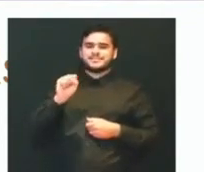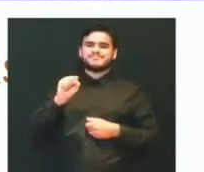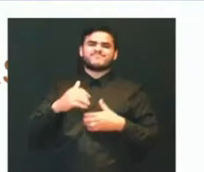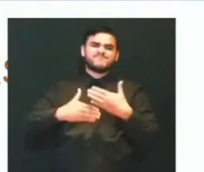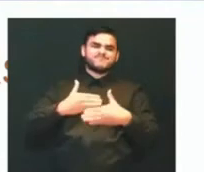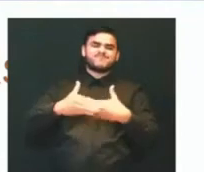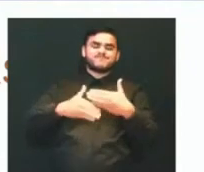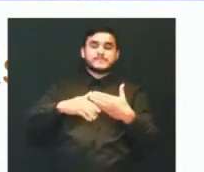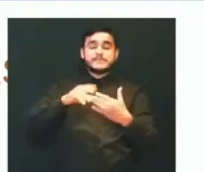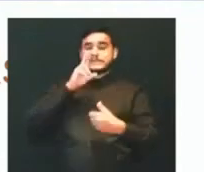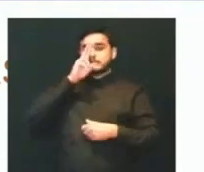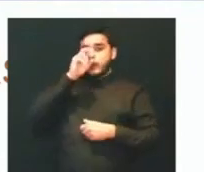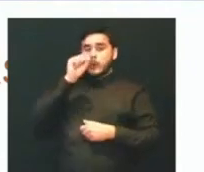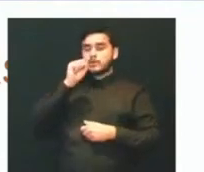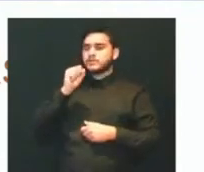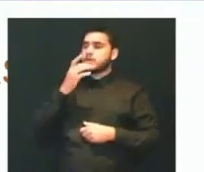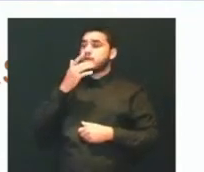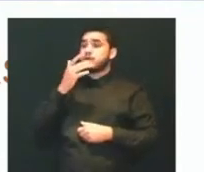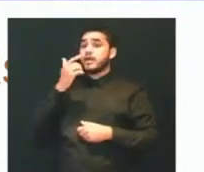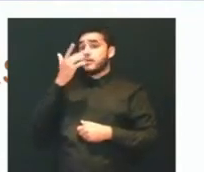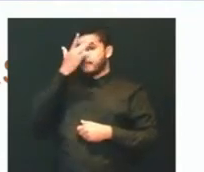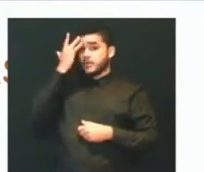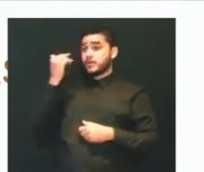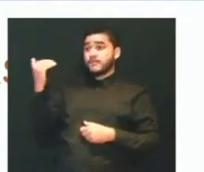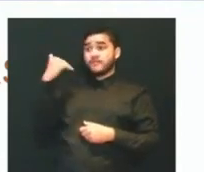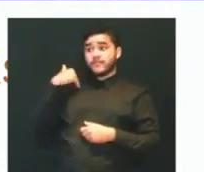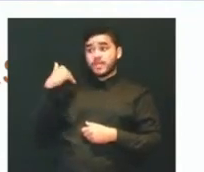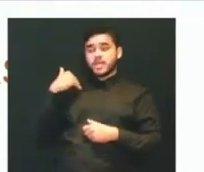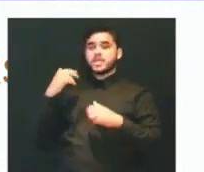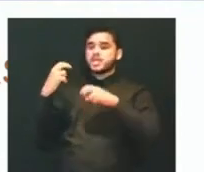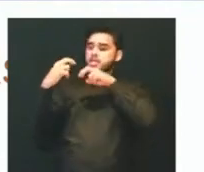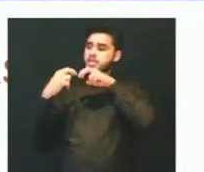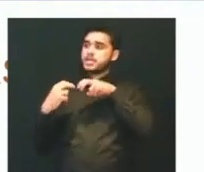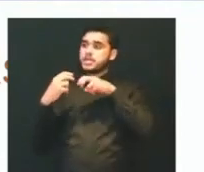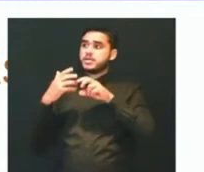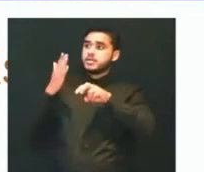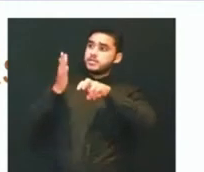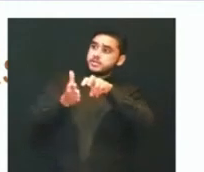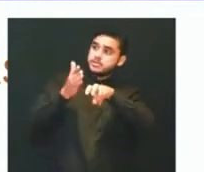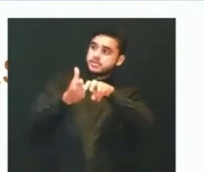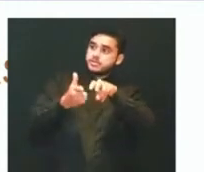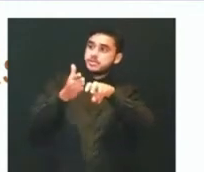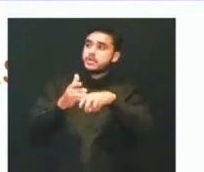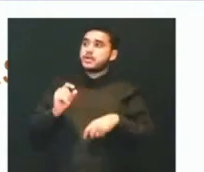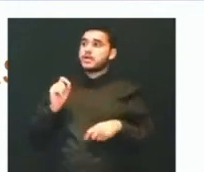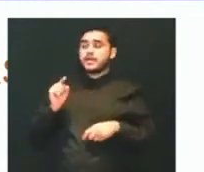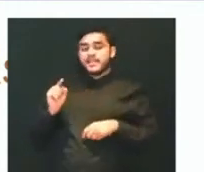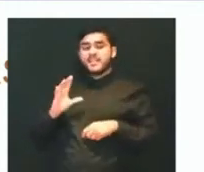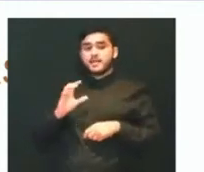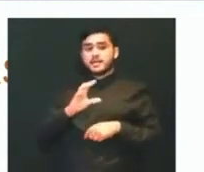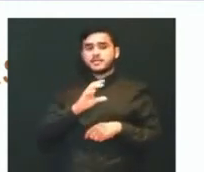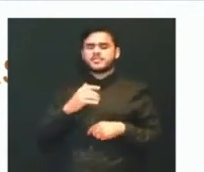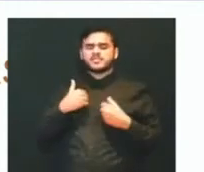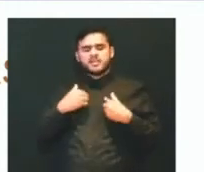comendo nada, me procurou, não estou conseguindo comer. Ele chegou no consultório de cadeira de rodas e